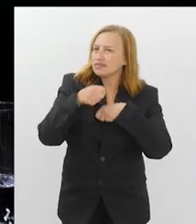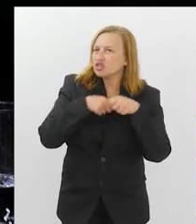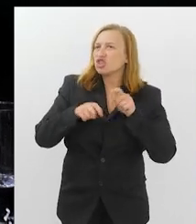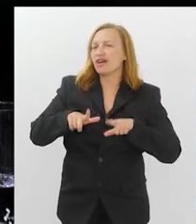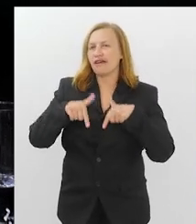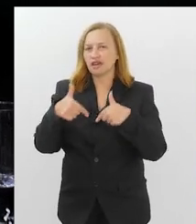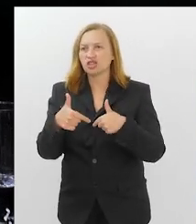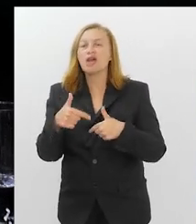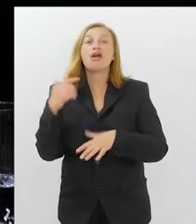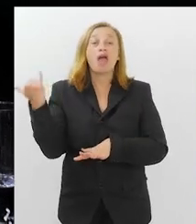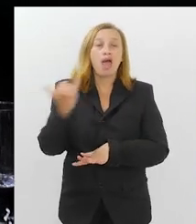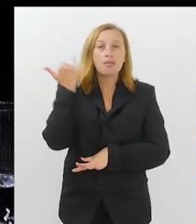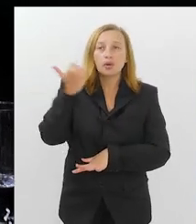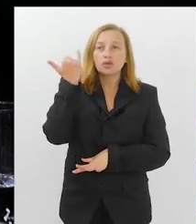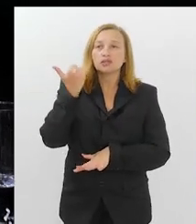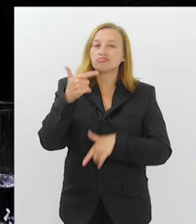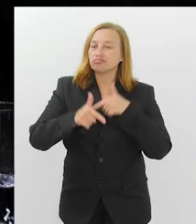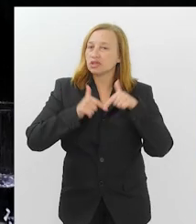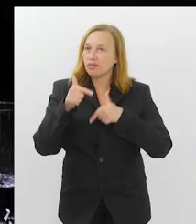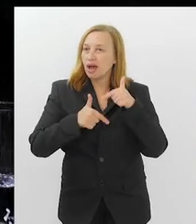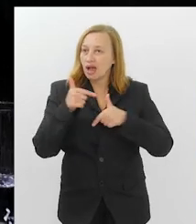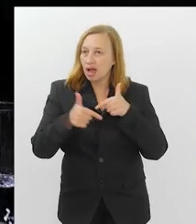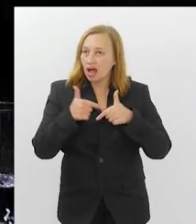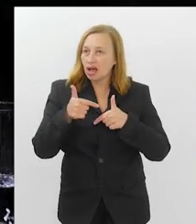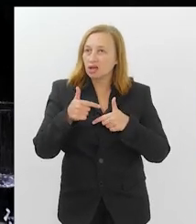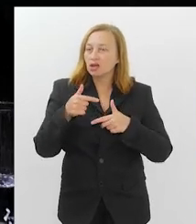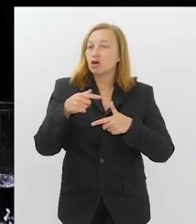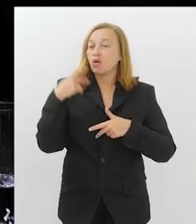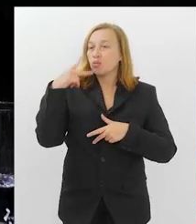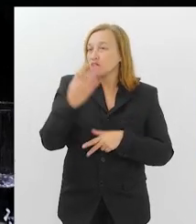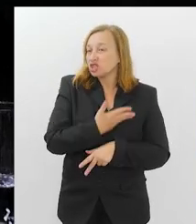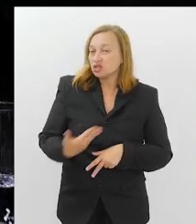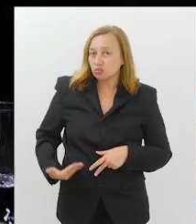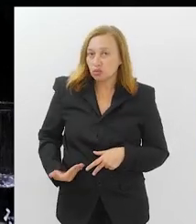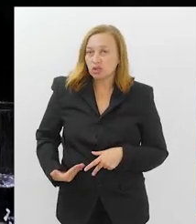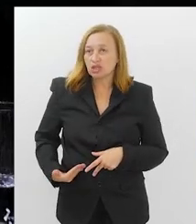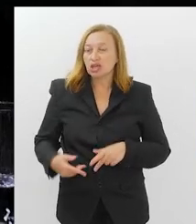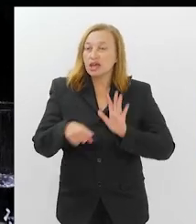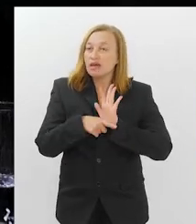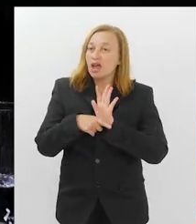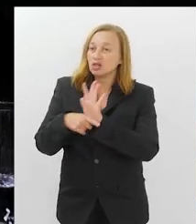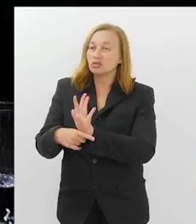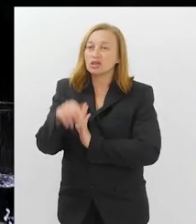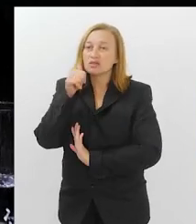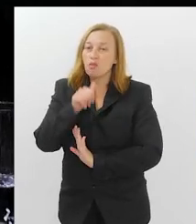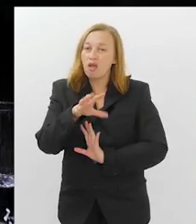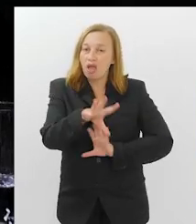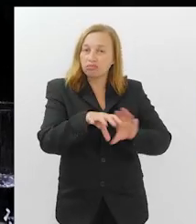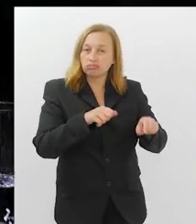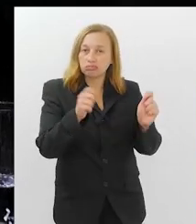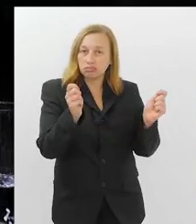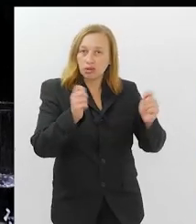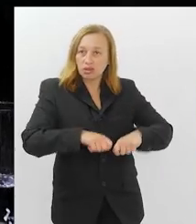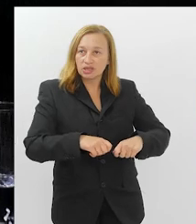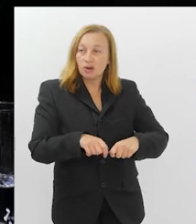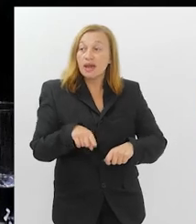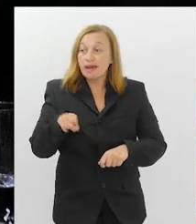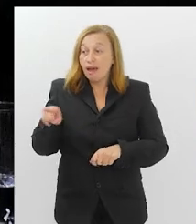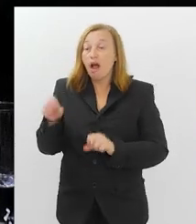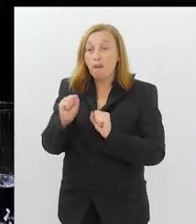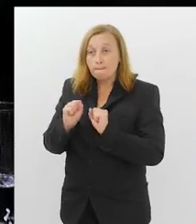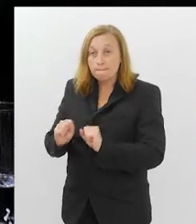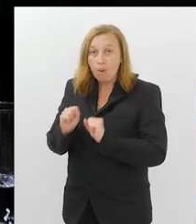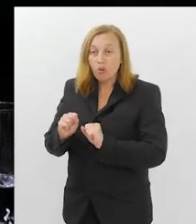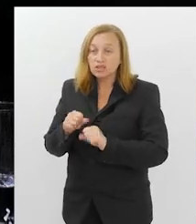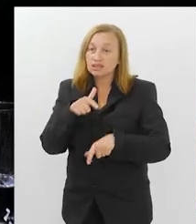como fazer. É importante a gente trabalhar com políticas públicas que traga para essa mulher capacitação, que ela